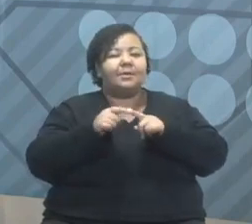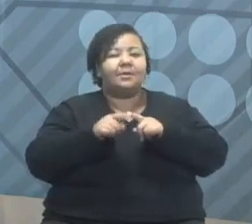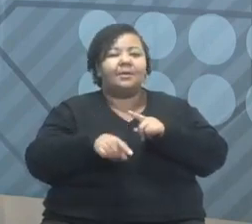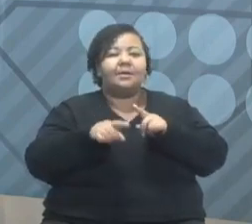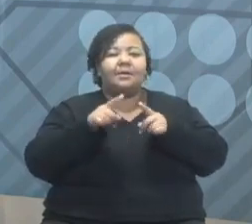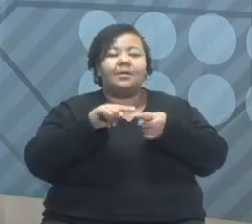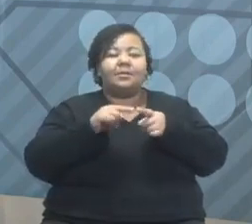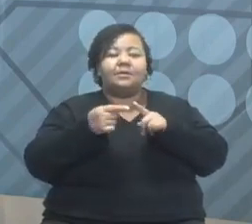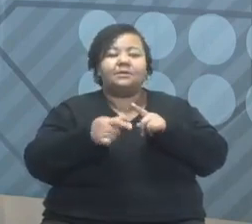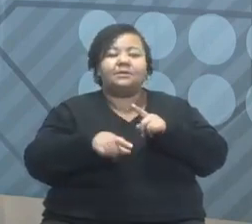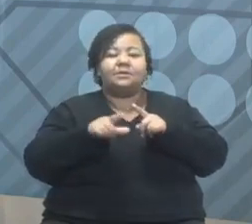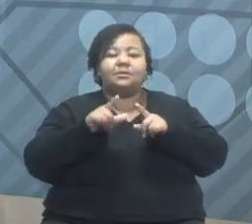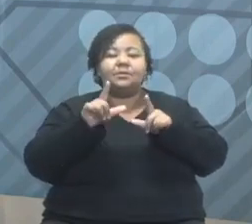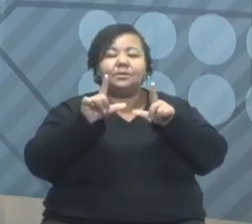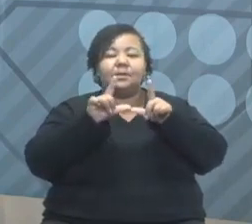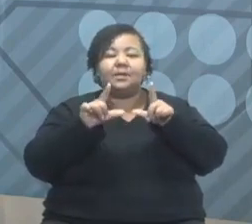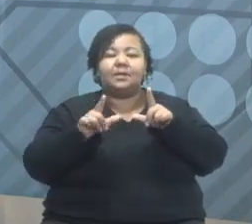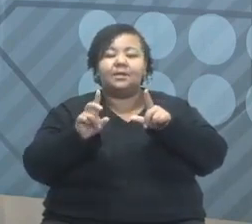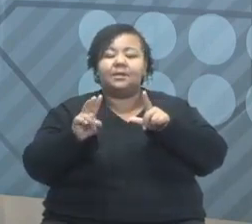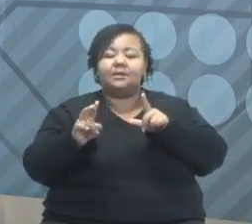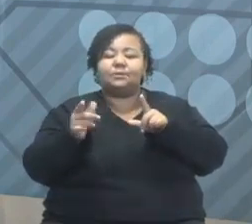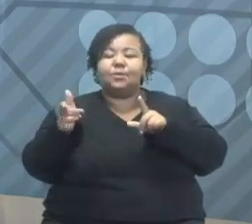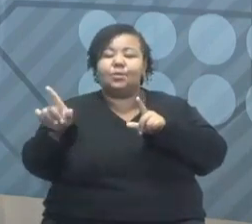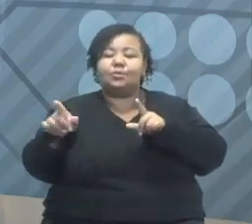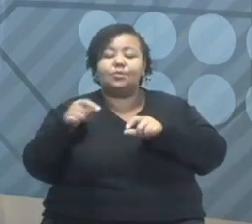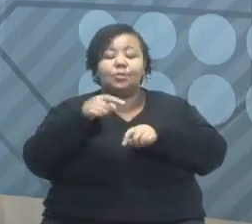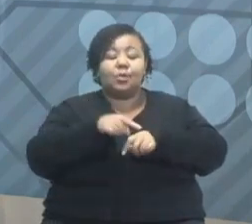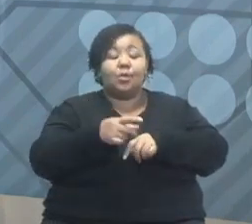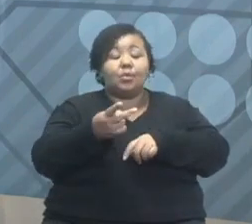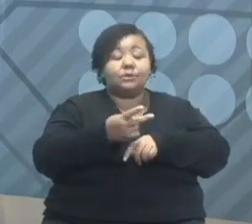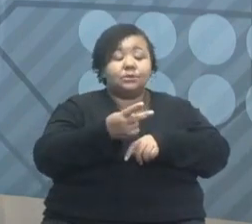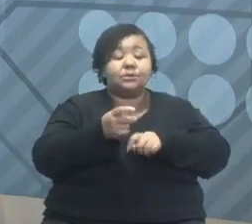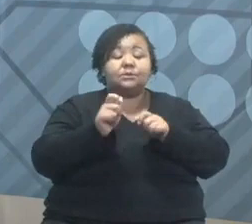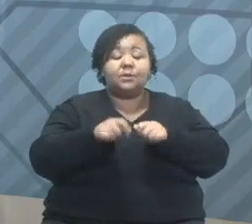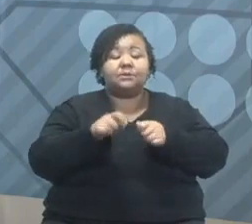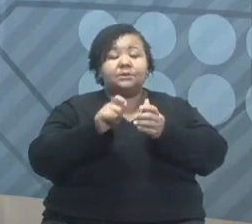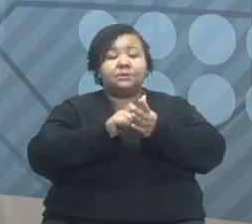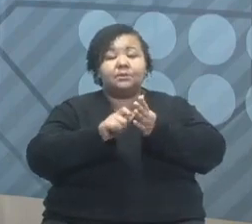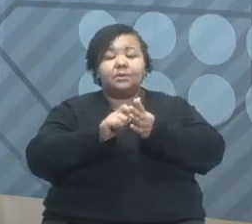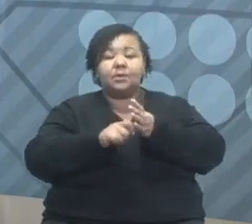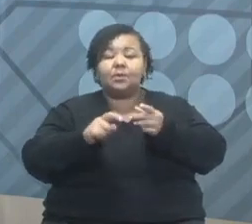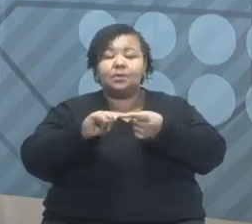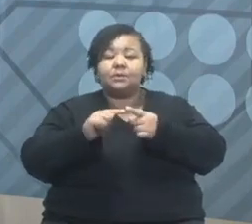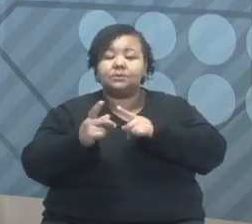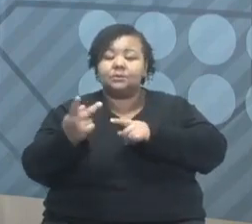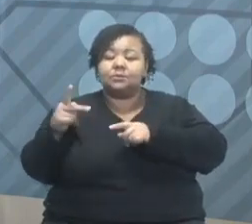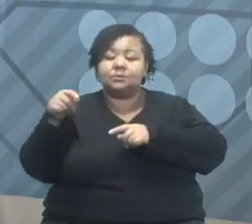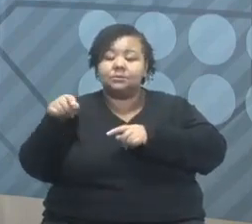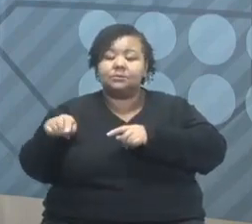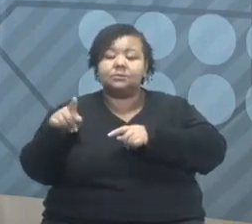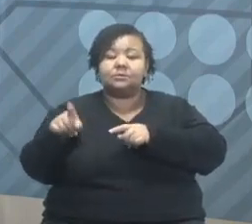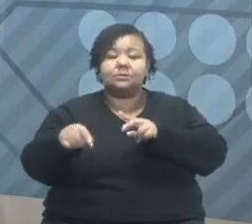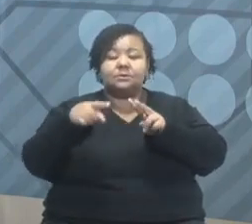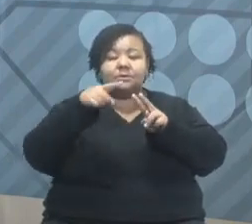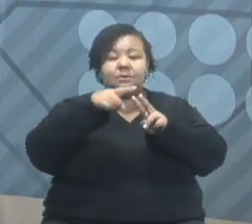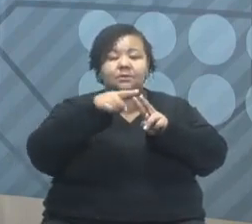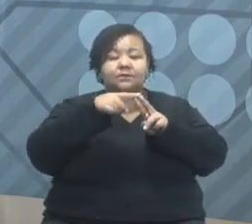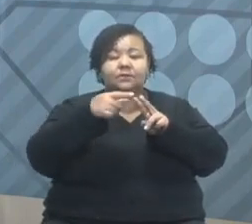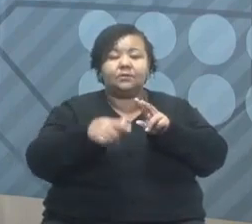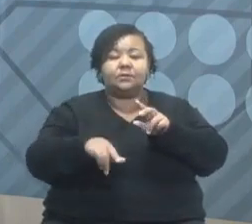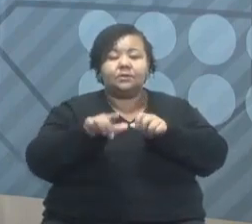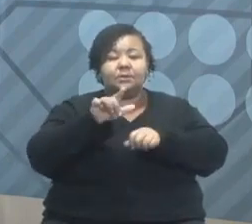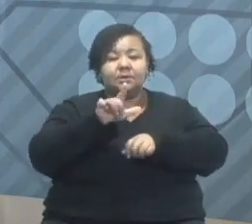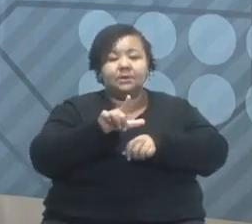outro. Ou eu posso escrever esses dois vetores aqui como combinação linear deste outro. Então, nós temos o quê? Vetores